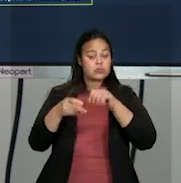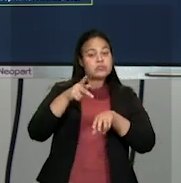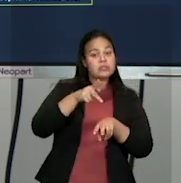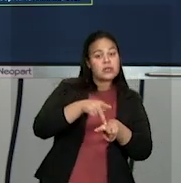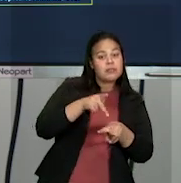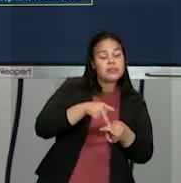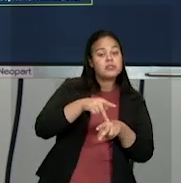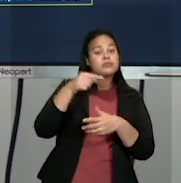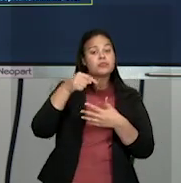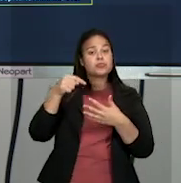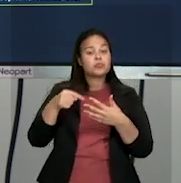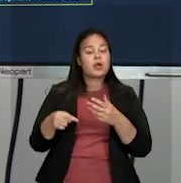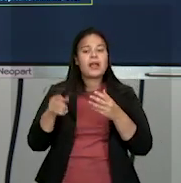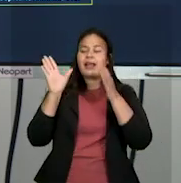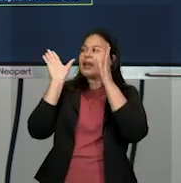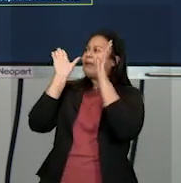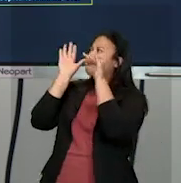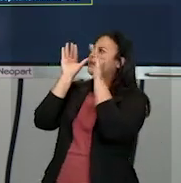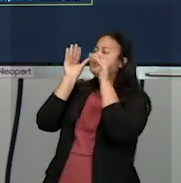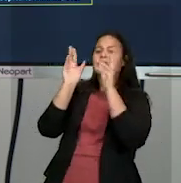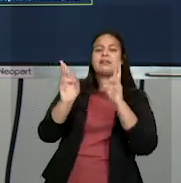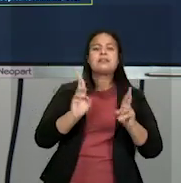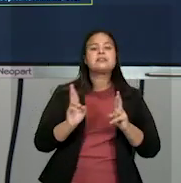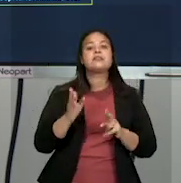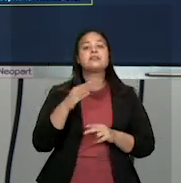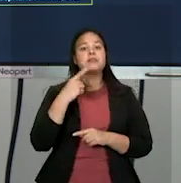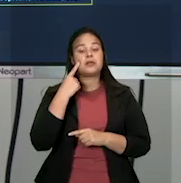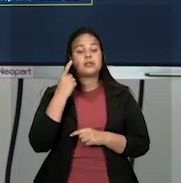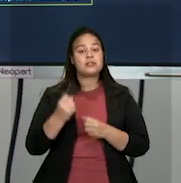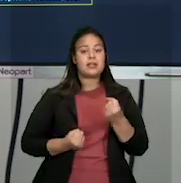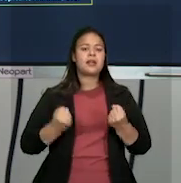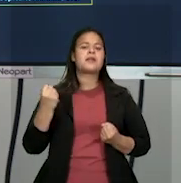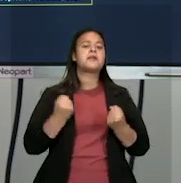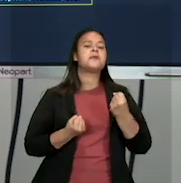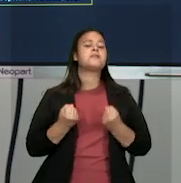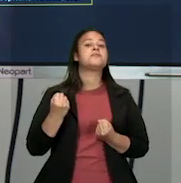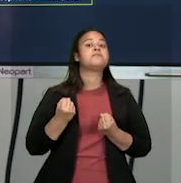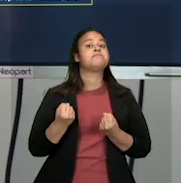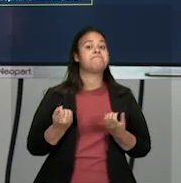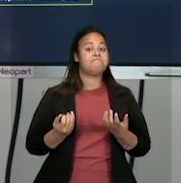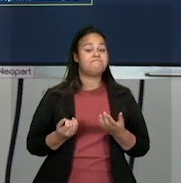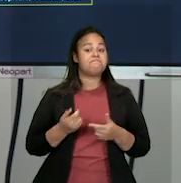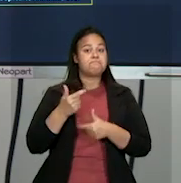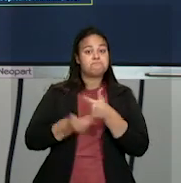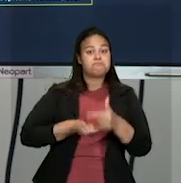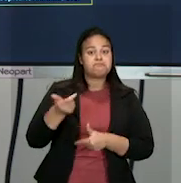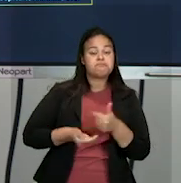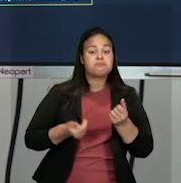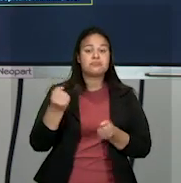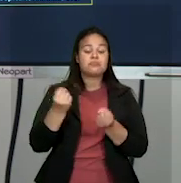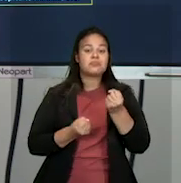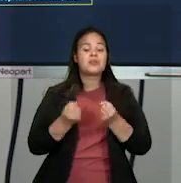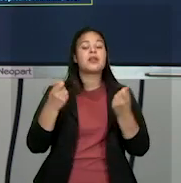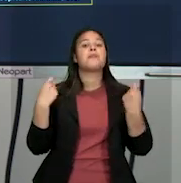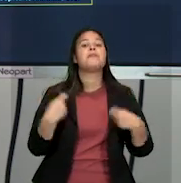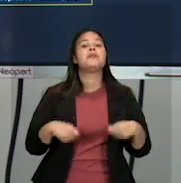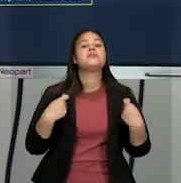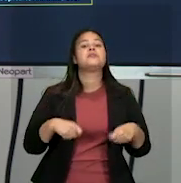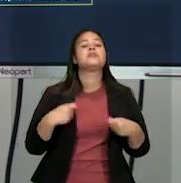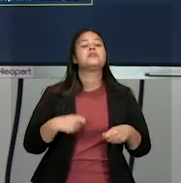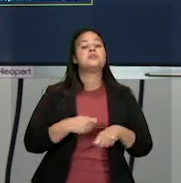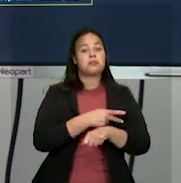sapatos. Veja só que interessante a relação. Carros. Para produzir os carros, nós precisamos